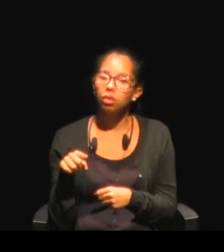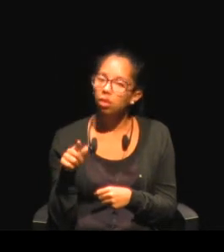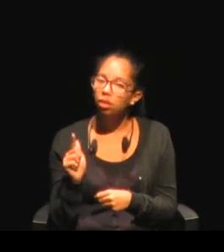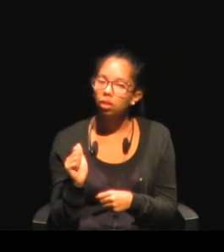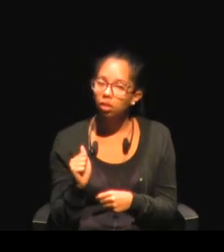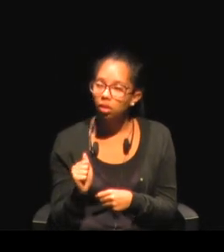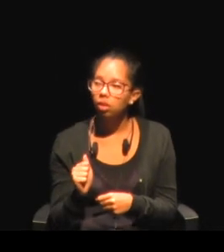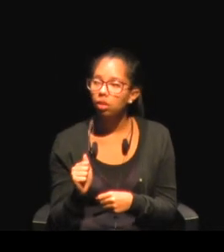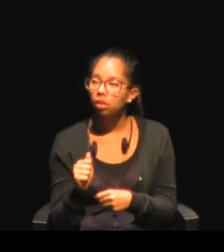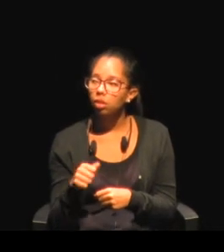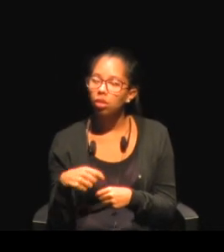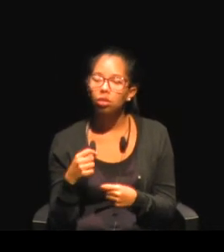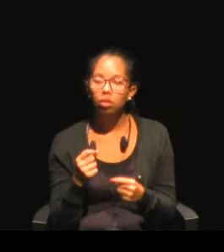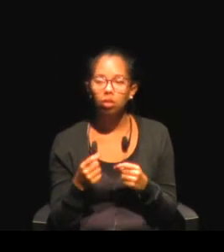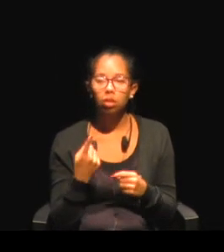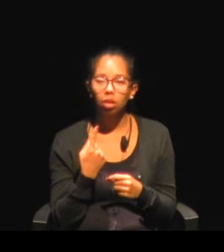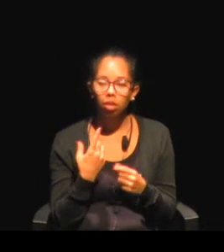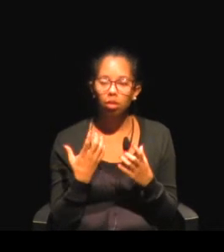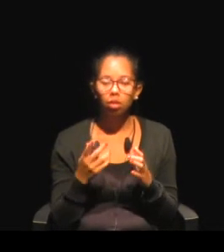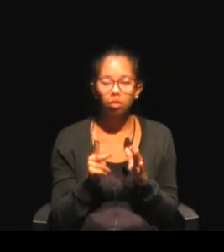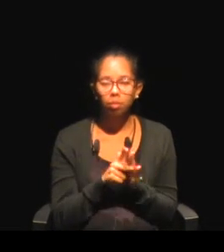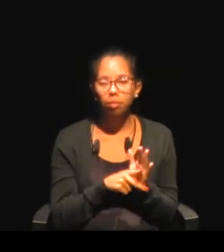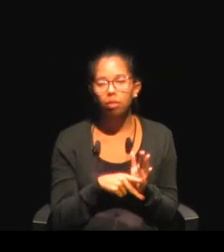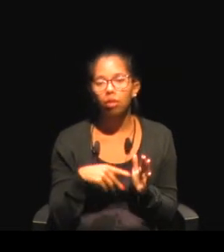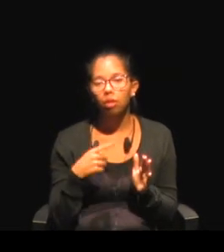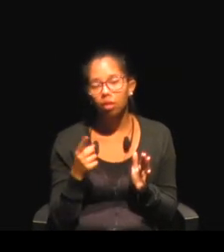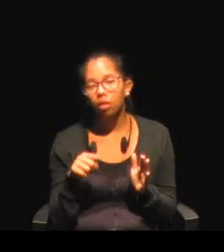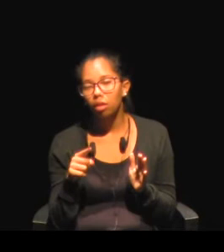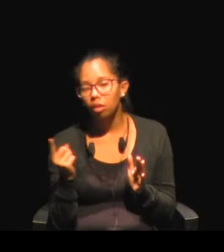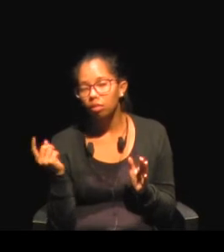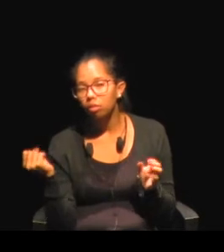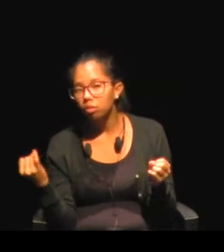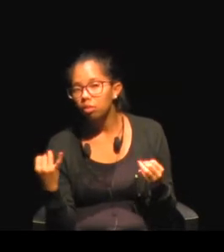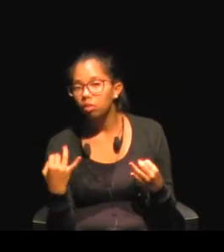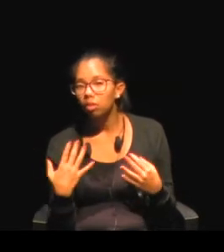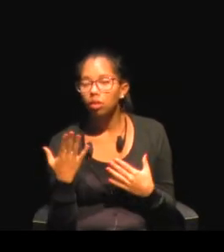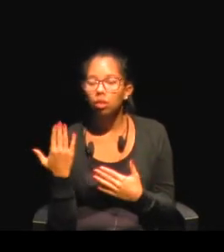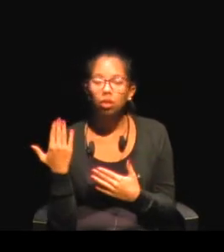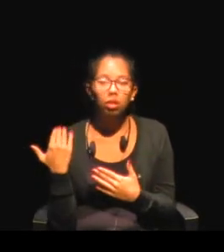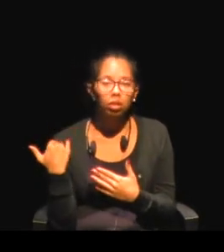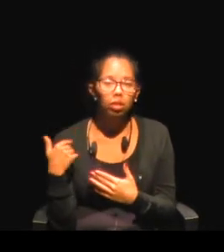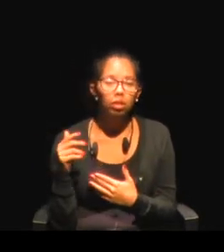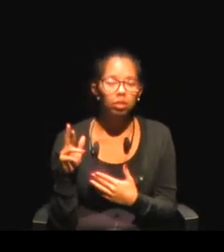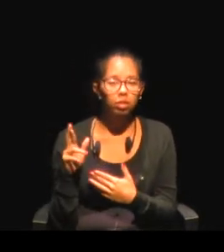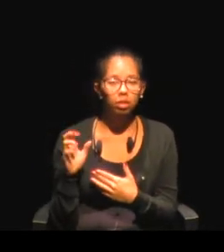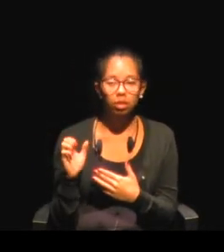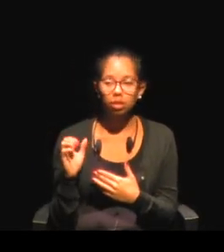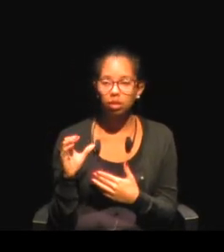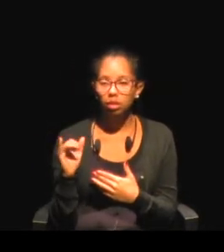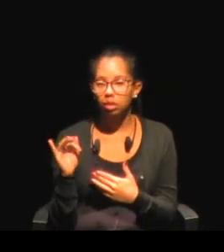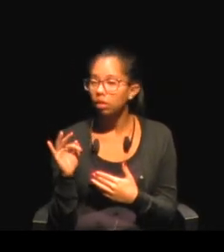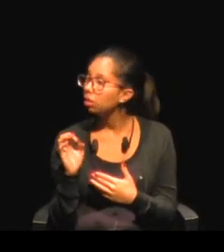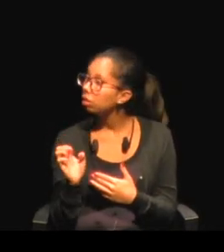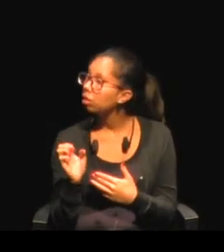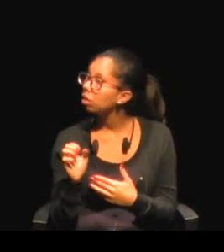E a proposta aqui, meu Deus, me atrapalhando. A proposta é essa. É o antigo porto do Recife, a